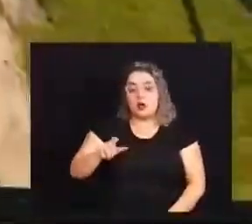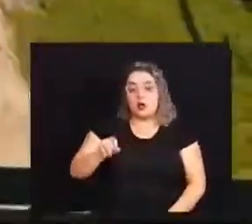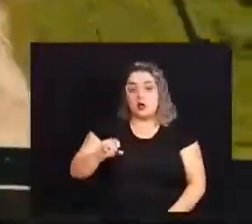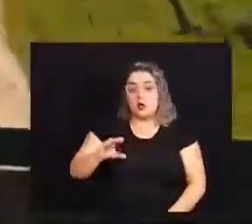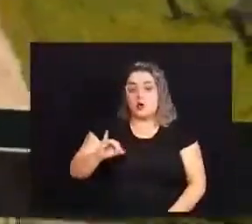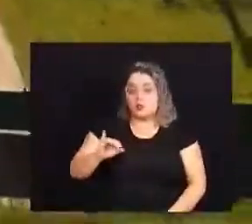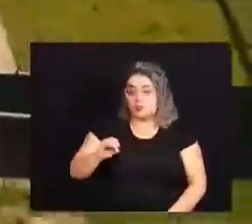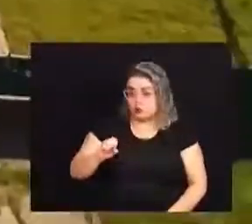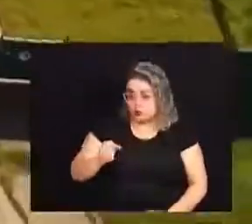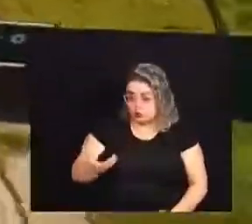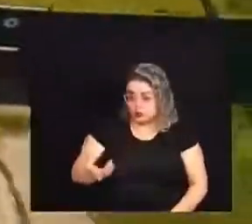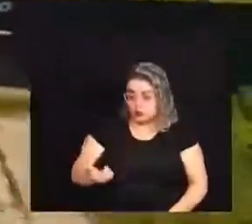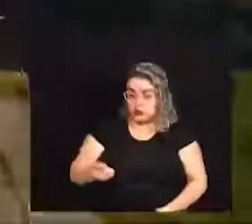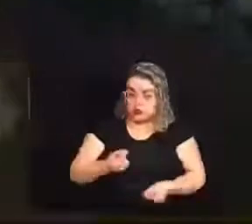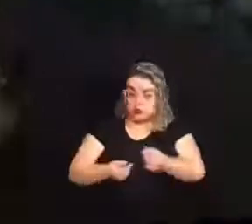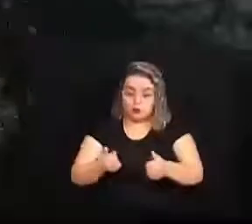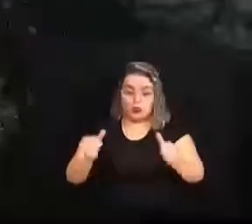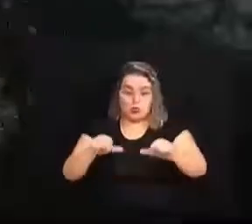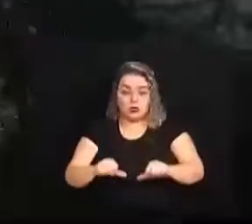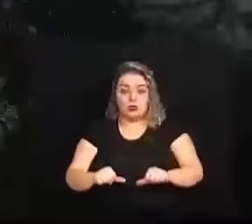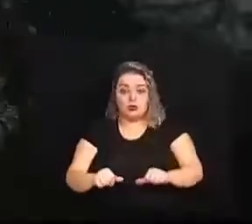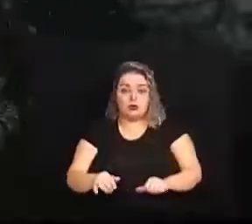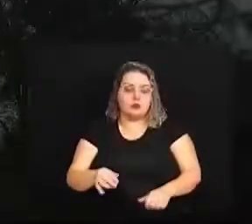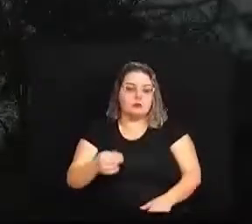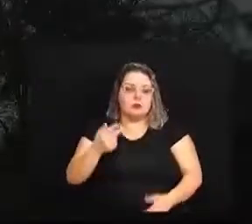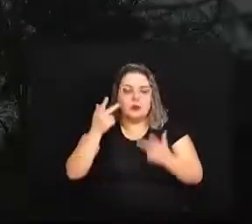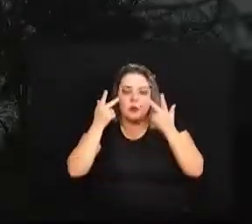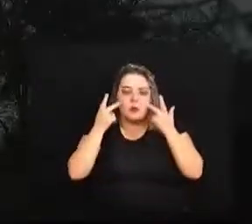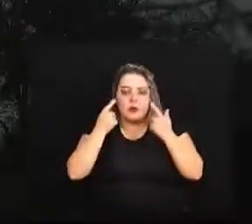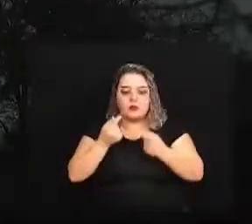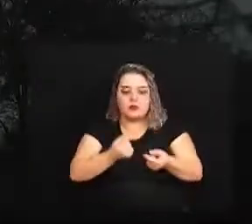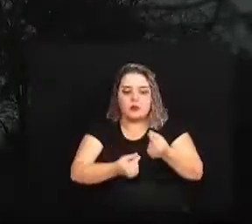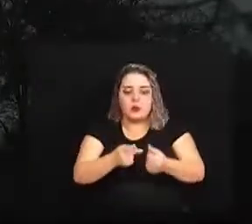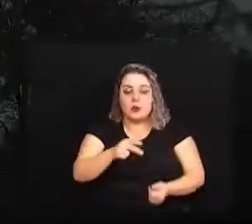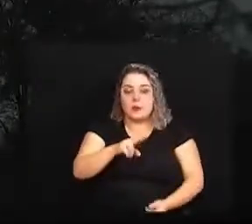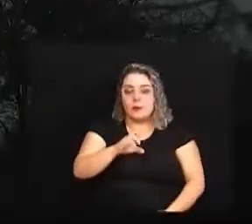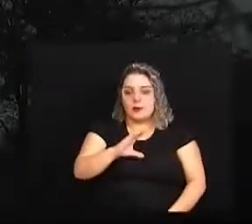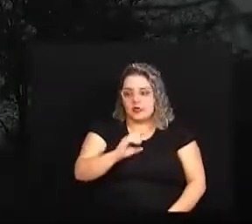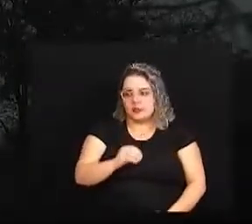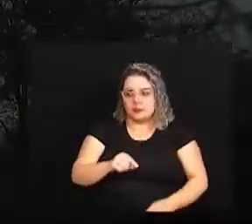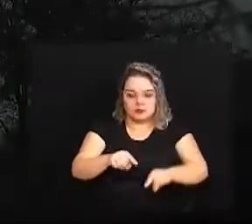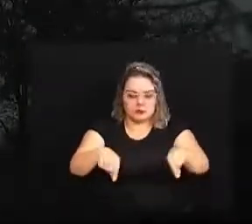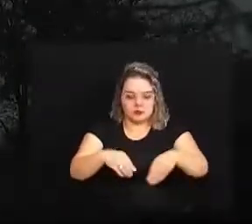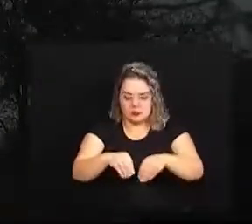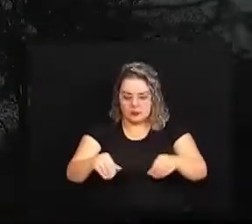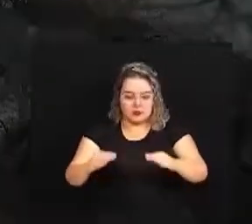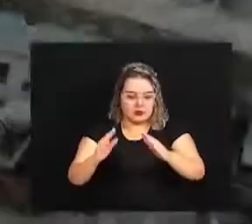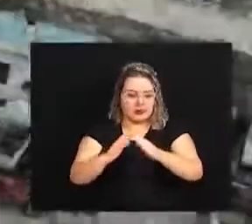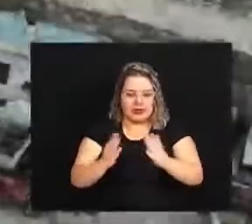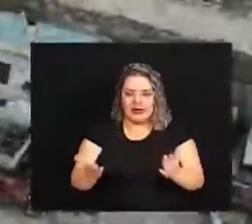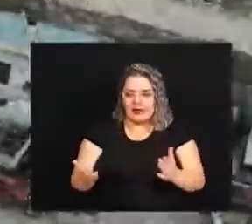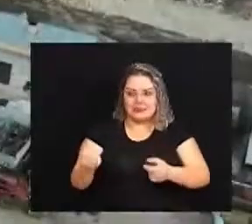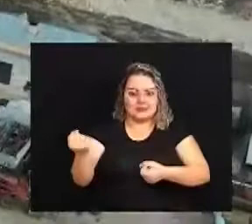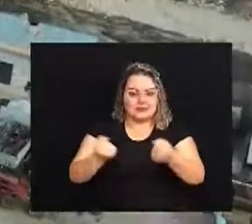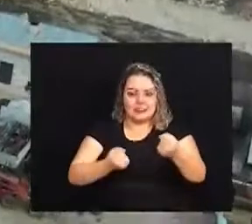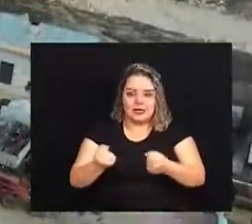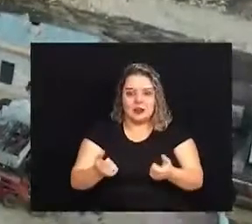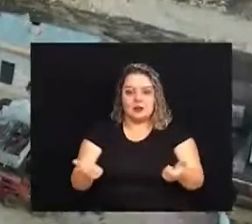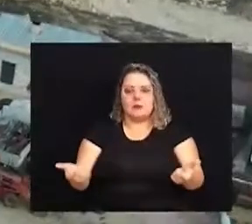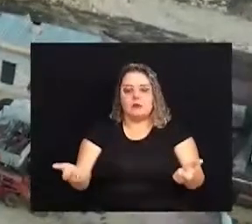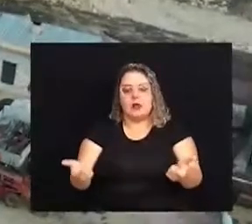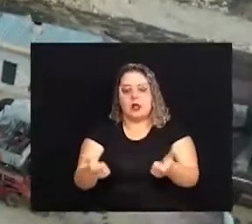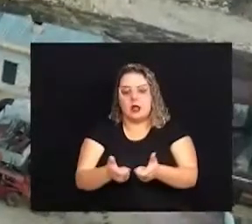negócios. Em momentos de crise, é comum, por exemplo, preços de algumas coisas, alguns ativos caem, terreno, casa,